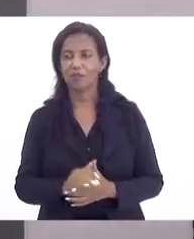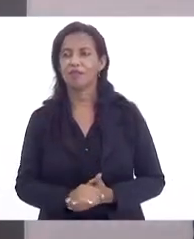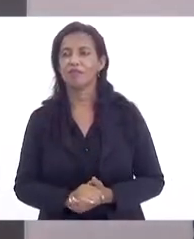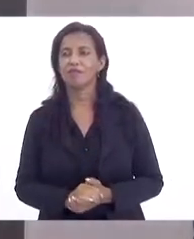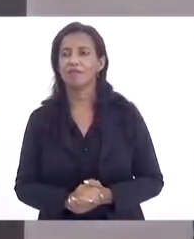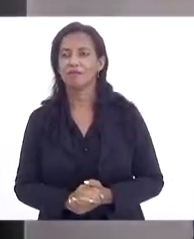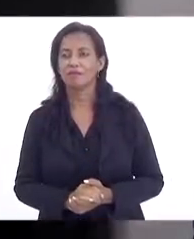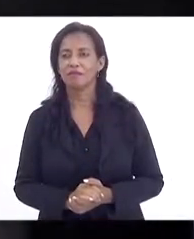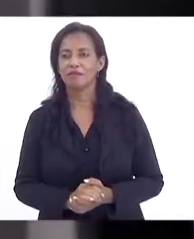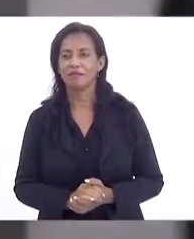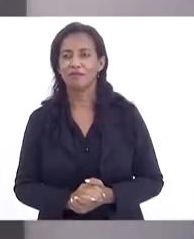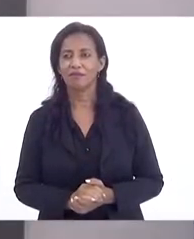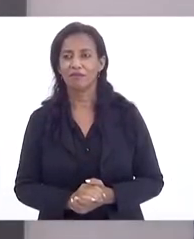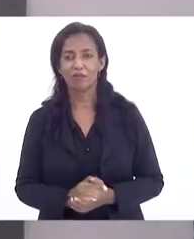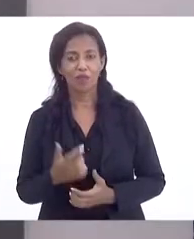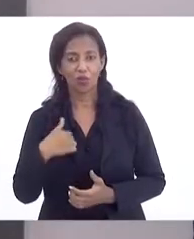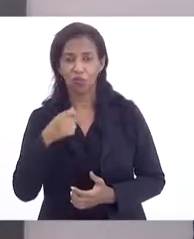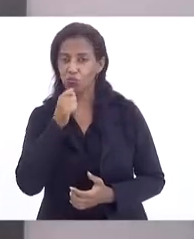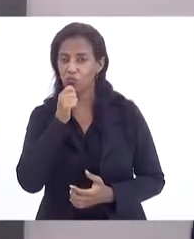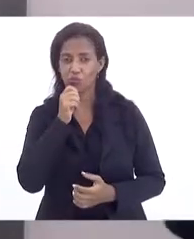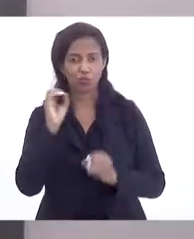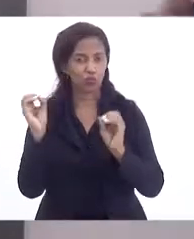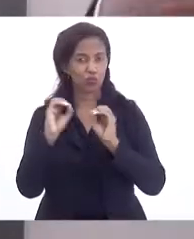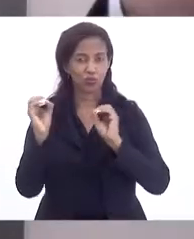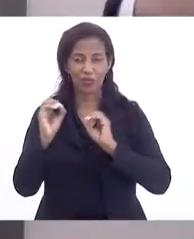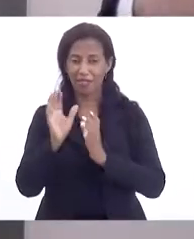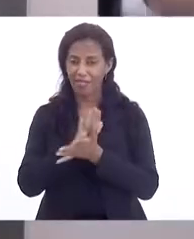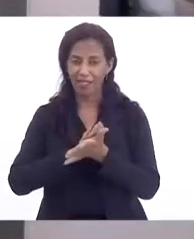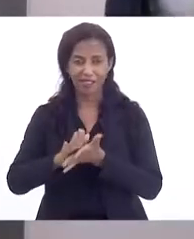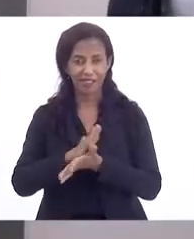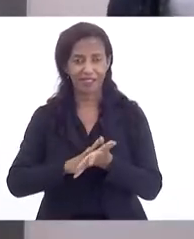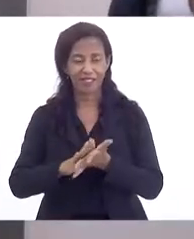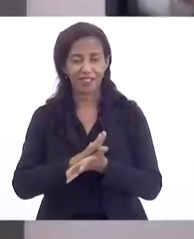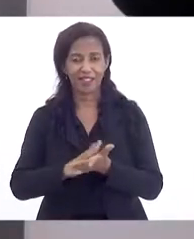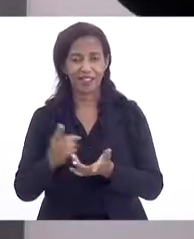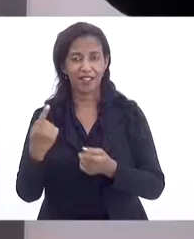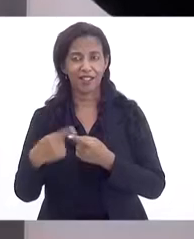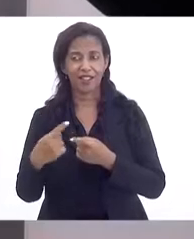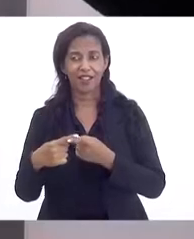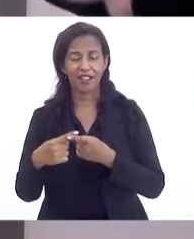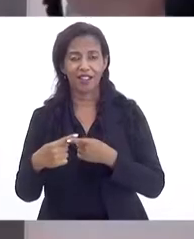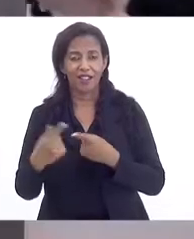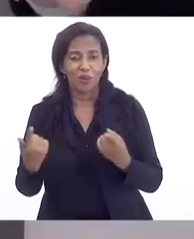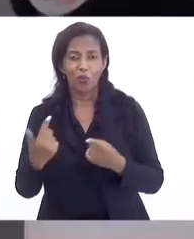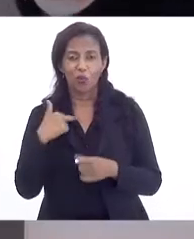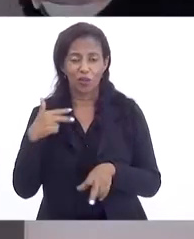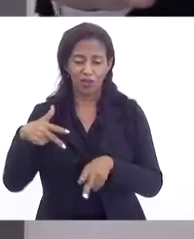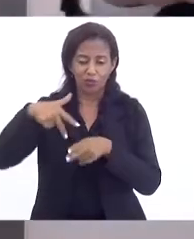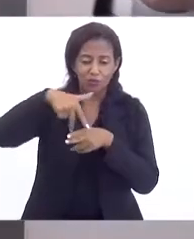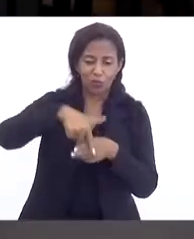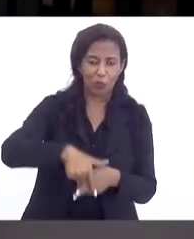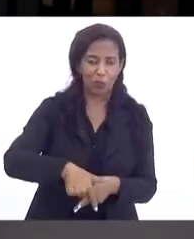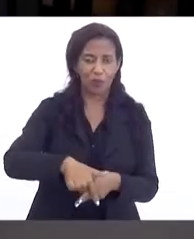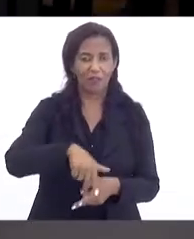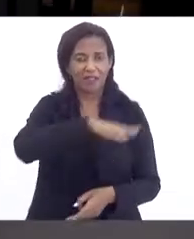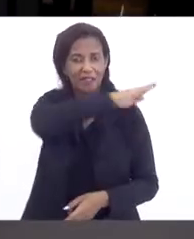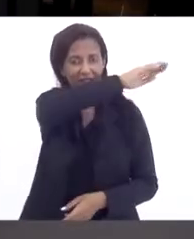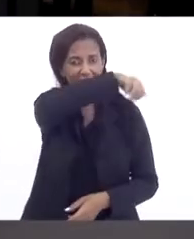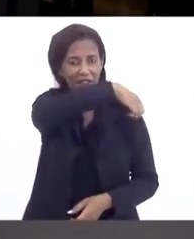tenha um machadorzinho. Não tem, não, senhor. Nunzinho? Até porque, para me transportar, tem que ser um elefante. Não pode ser cavalo, entendeu?